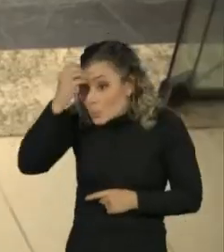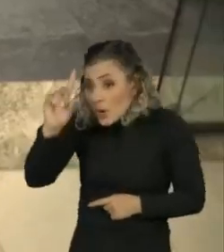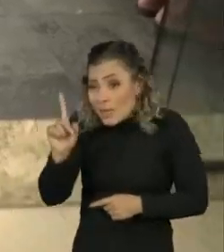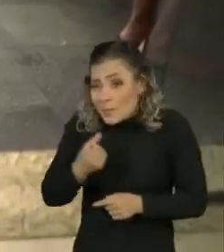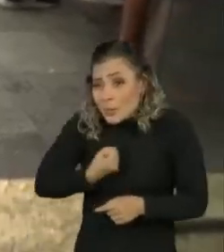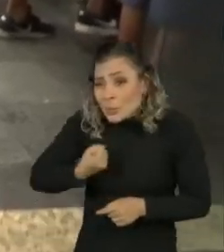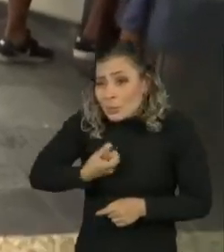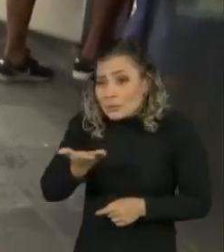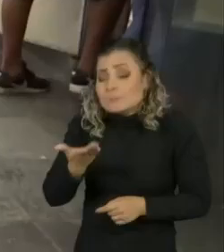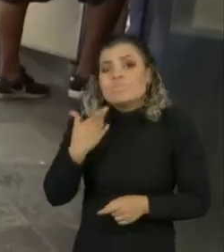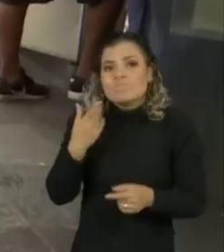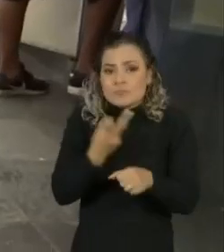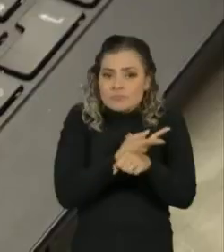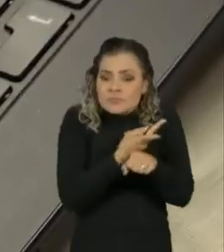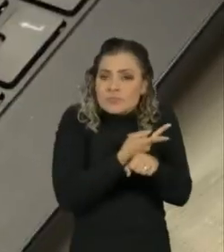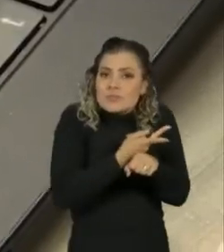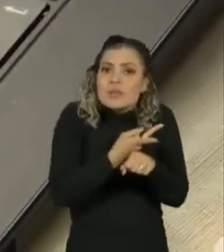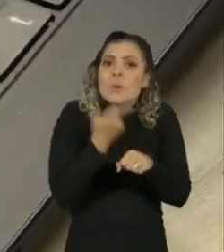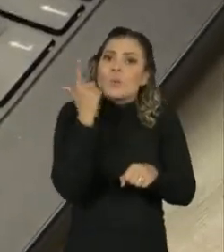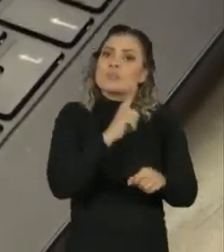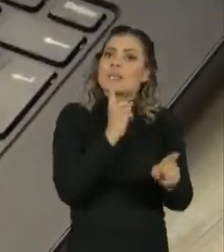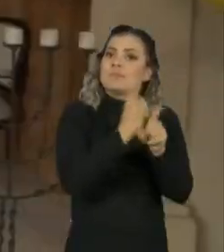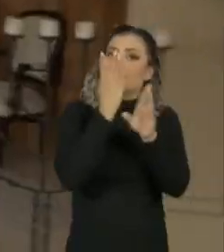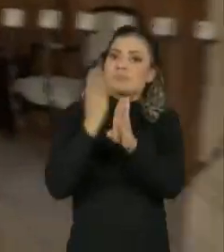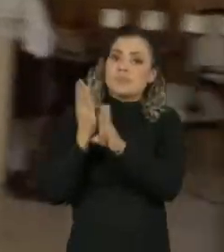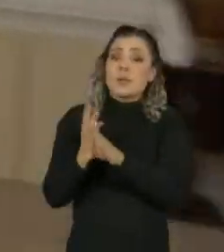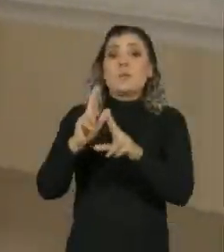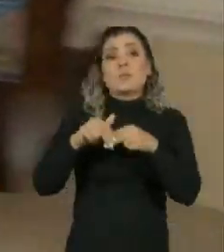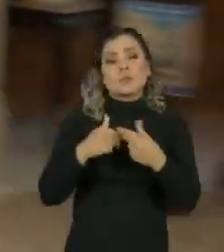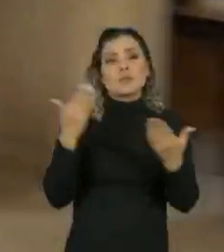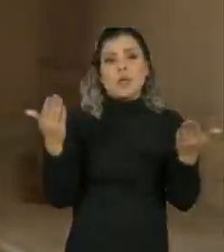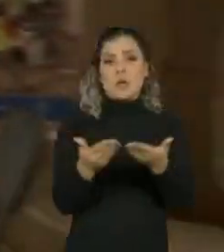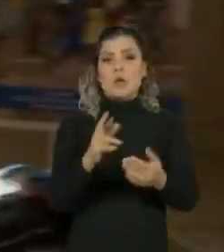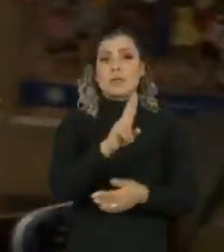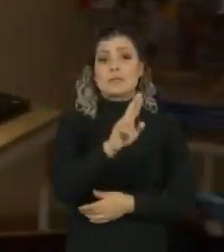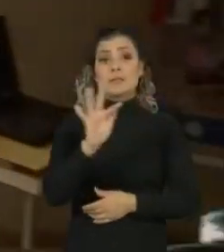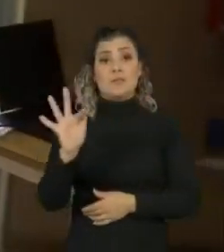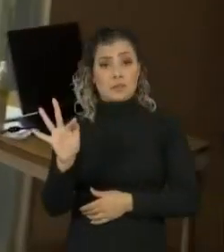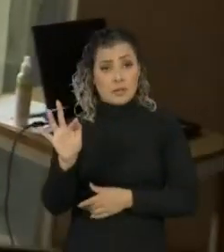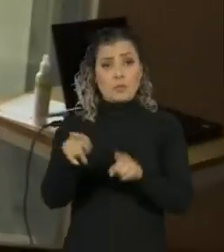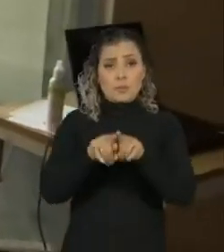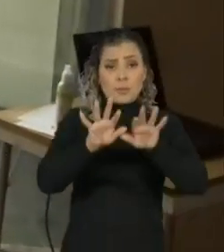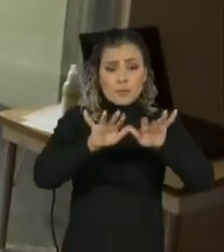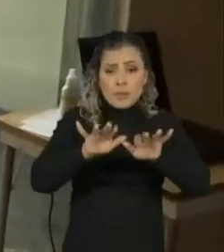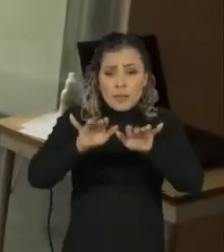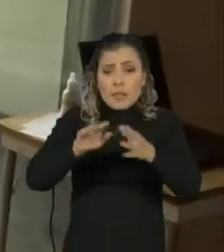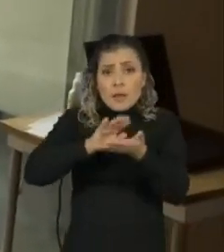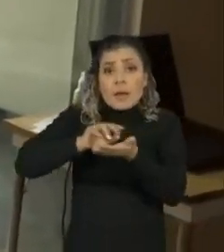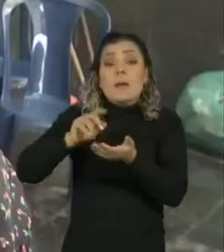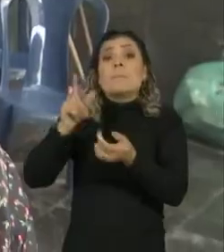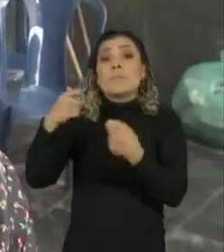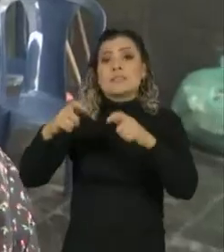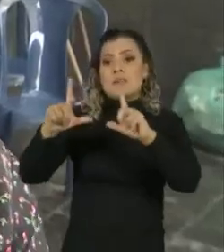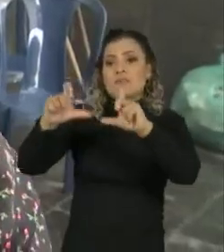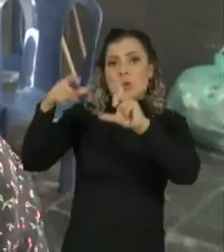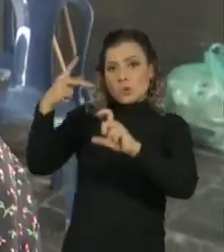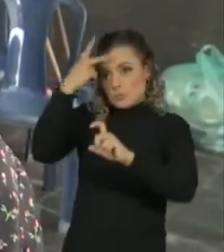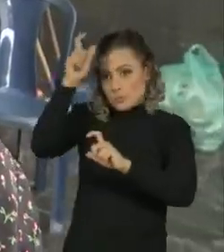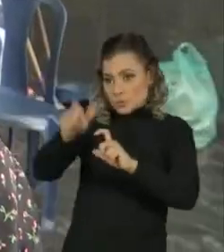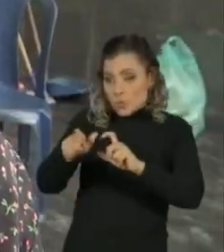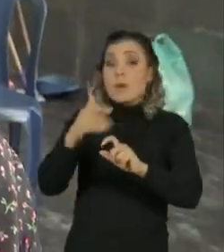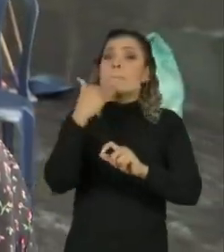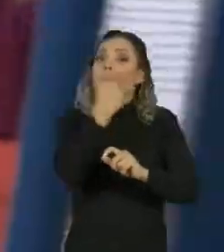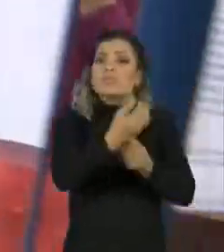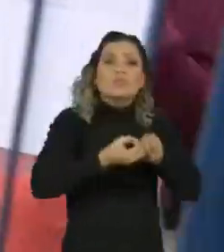lembram. Está sendo mais ou menos eficiente o e-mail de consulta da Receita Federal. Temos que enviar uma foto de alta resolução da pessoa para